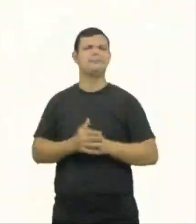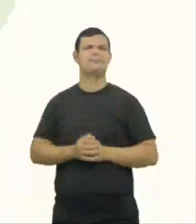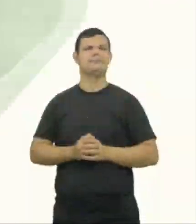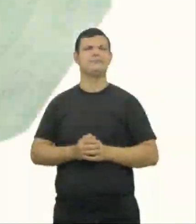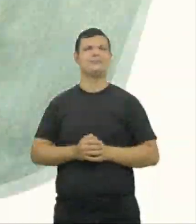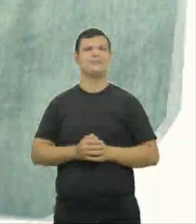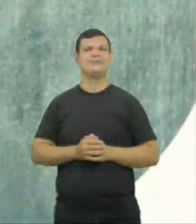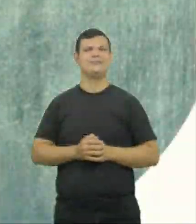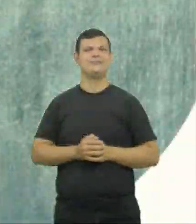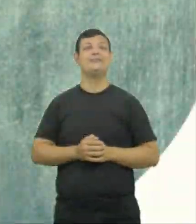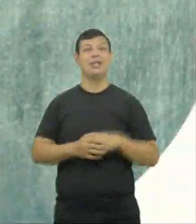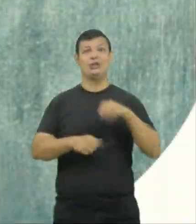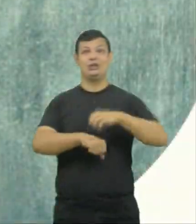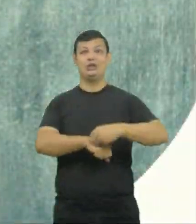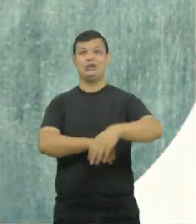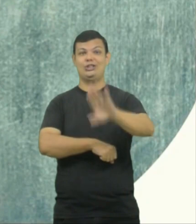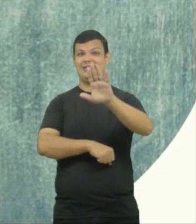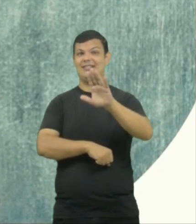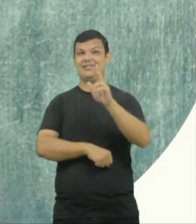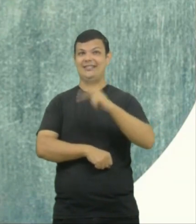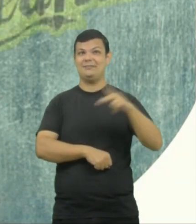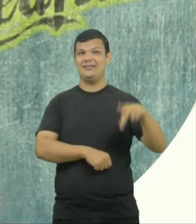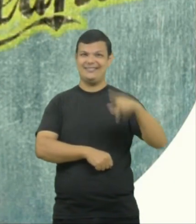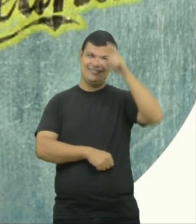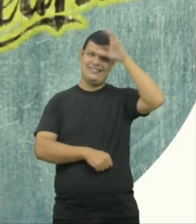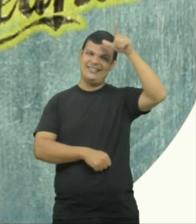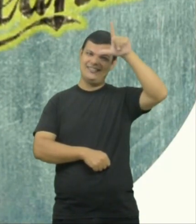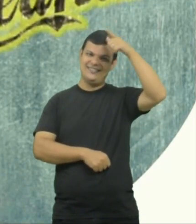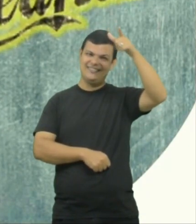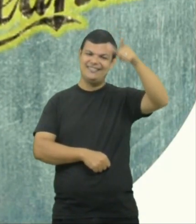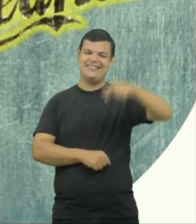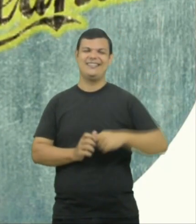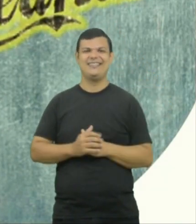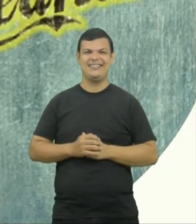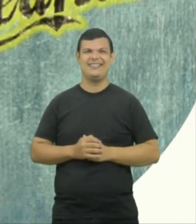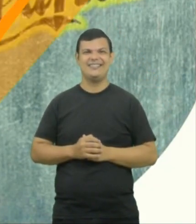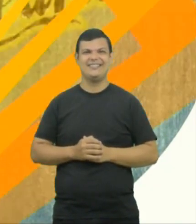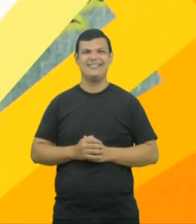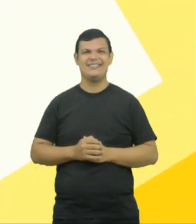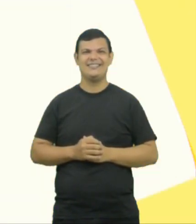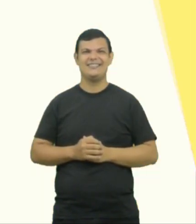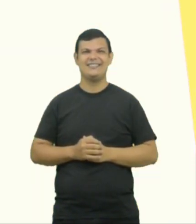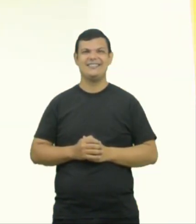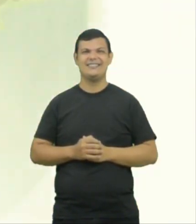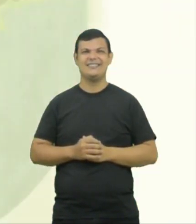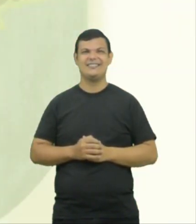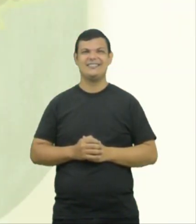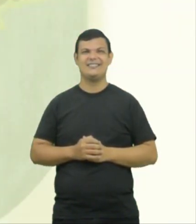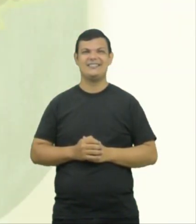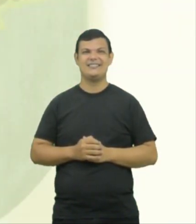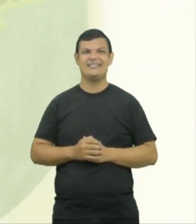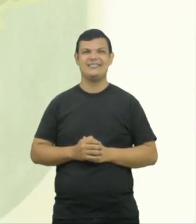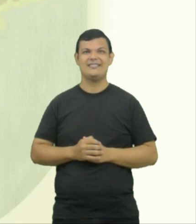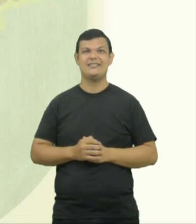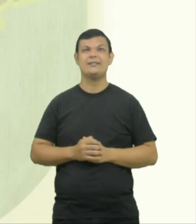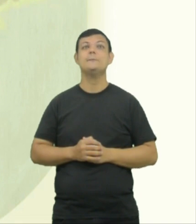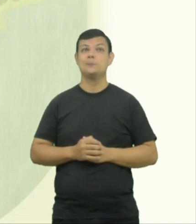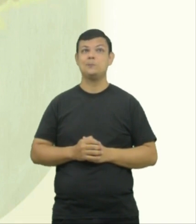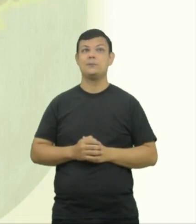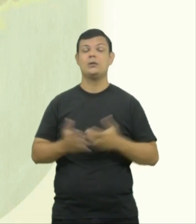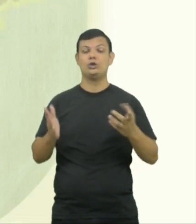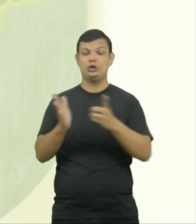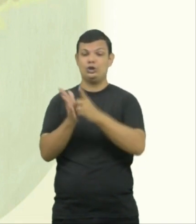Oi, meu nome é Agatha Sara, aluna da Escola Bel Martins, professora Débora Ferreira. Professor Leandro, como faço para